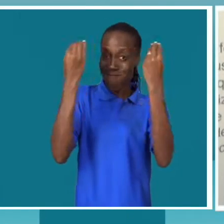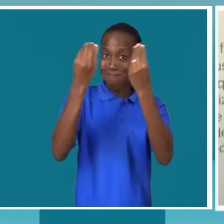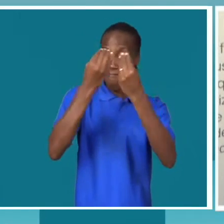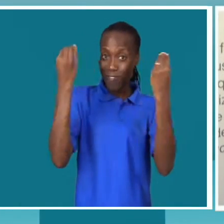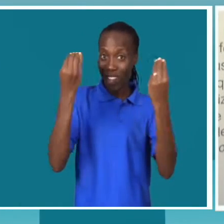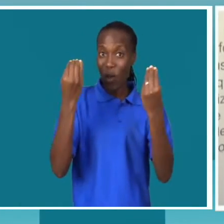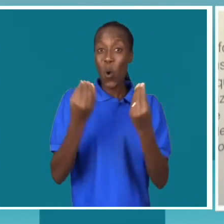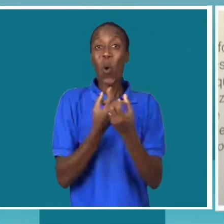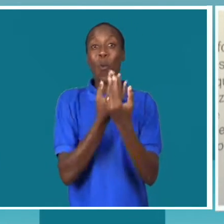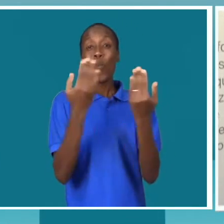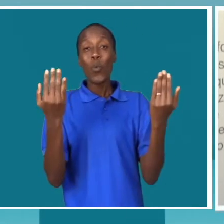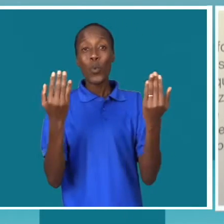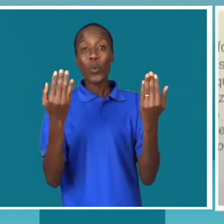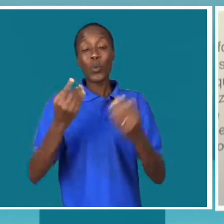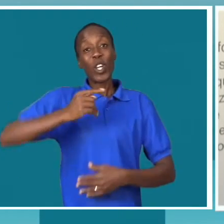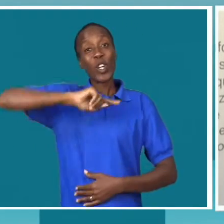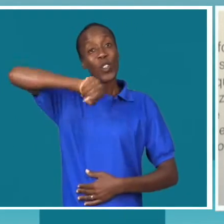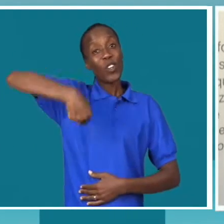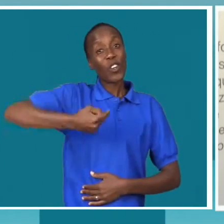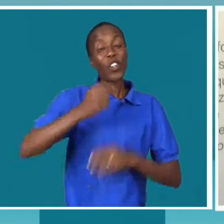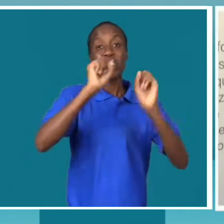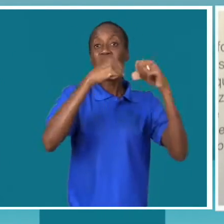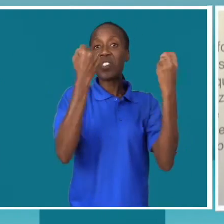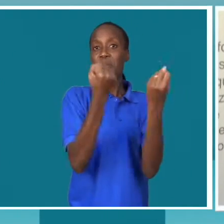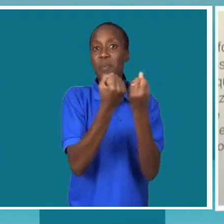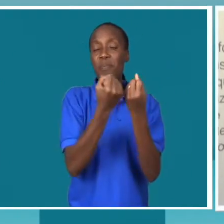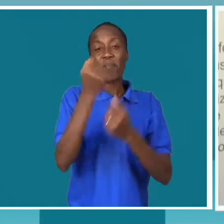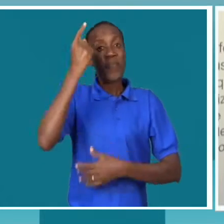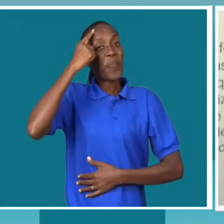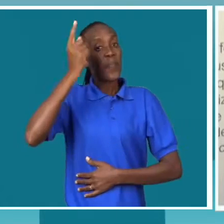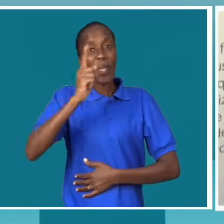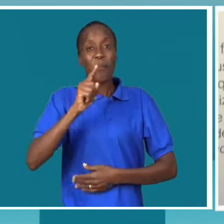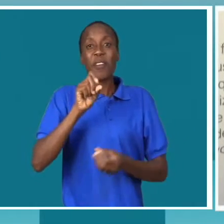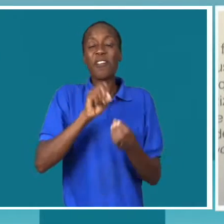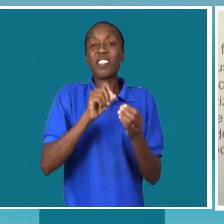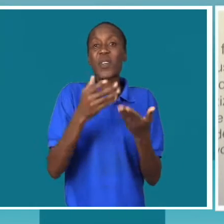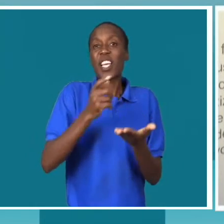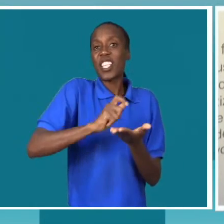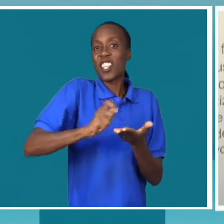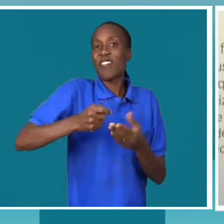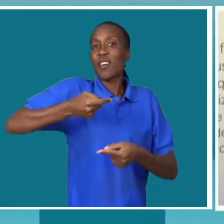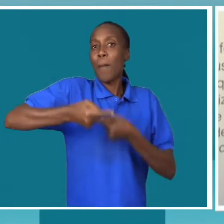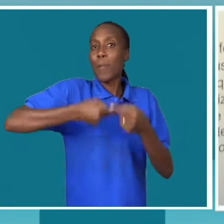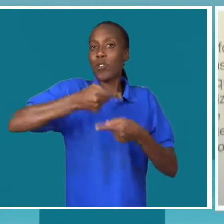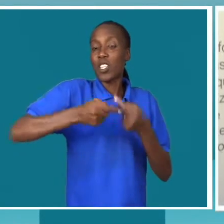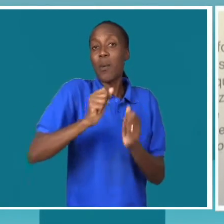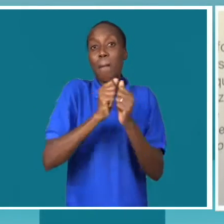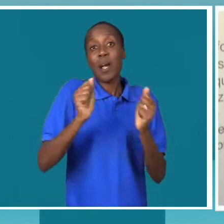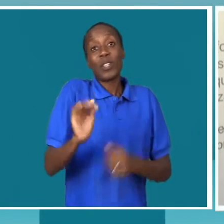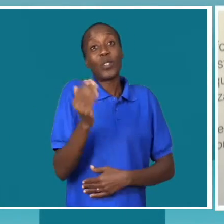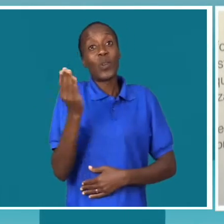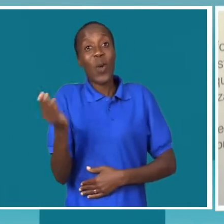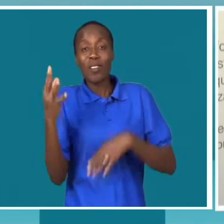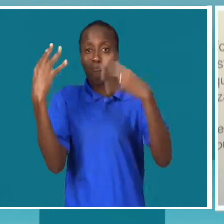muitos de nós, nas nossas associações, não sabíamos como elaborar os projetos. Mas com essa formação